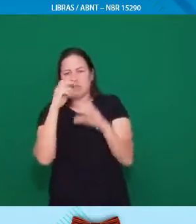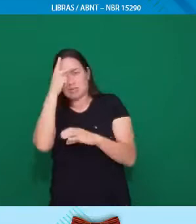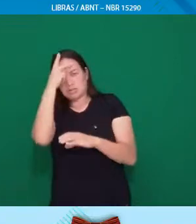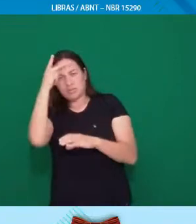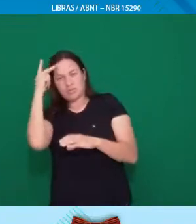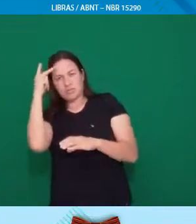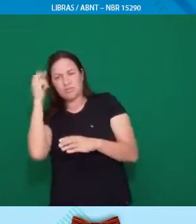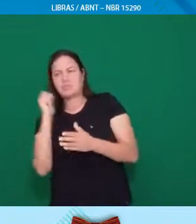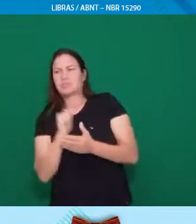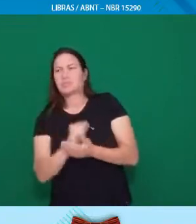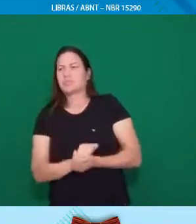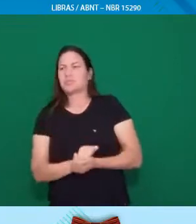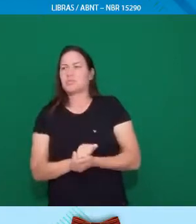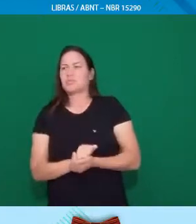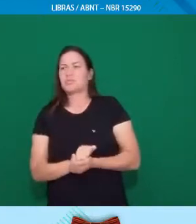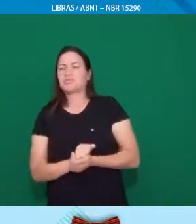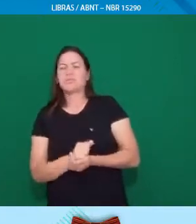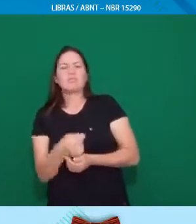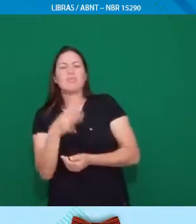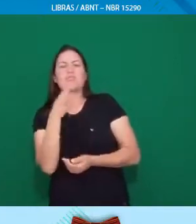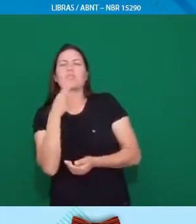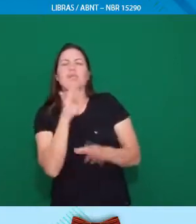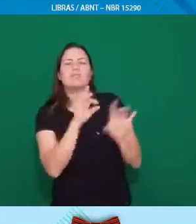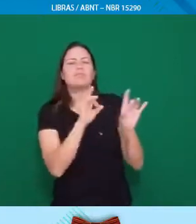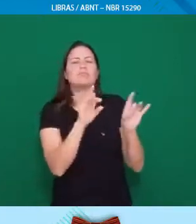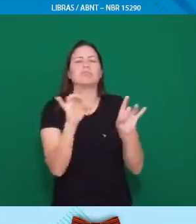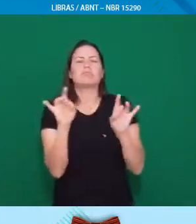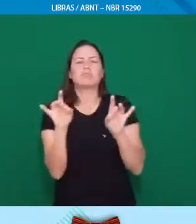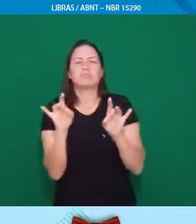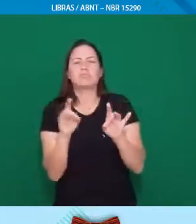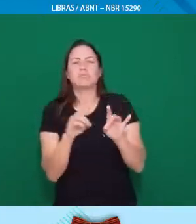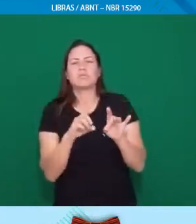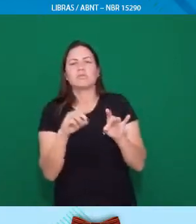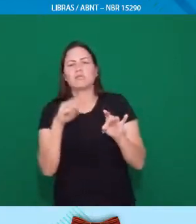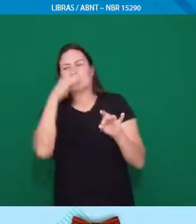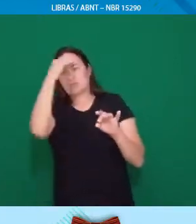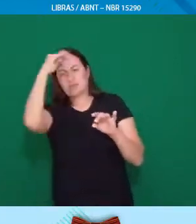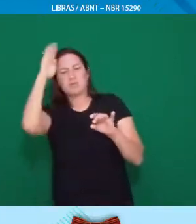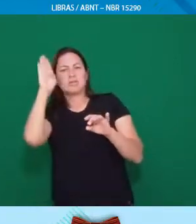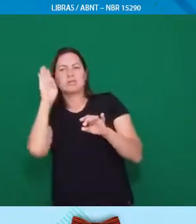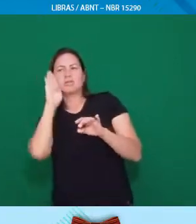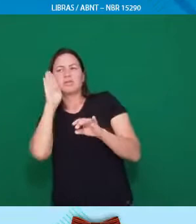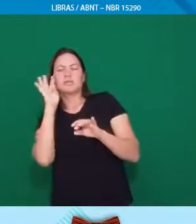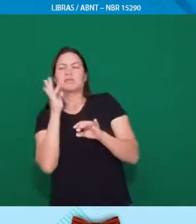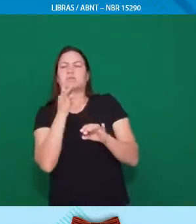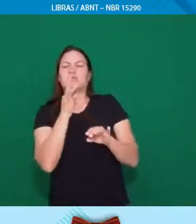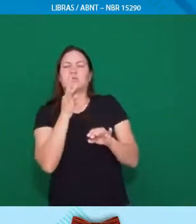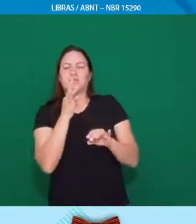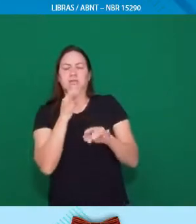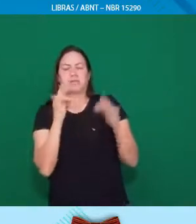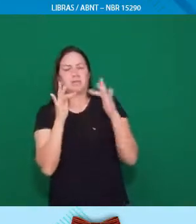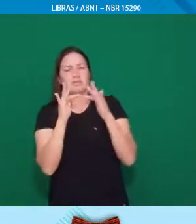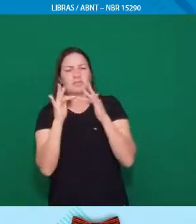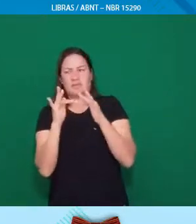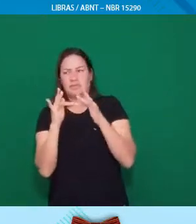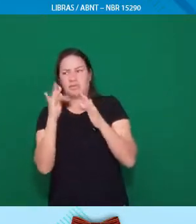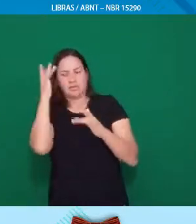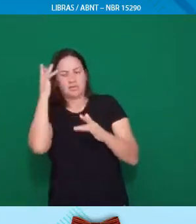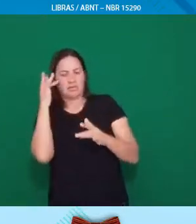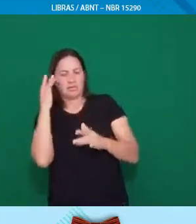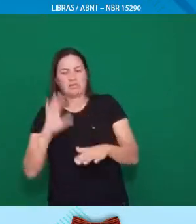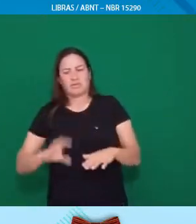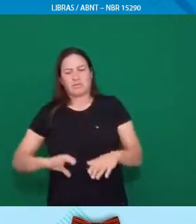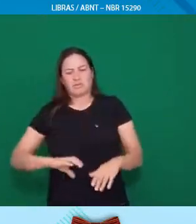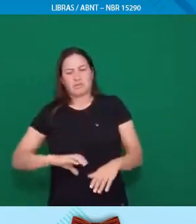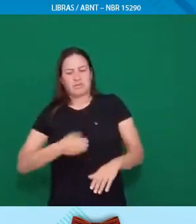transformando numa pessoa é de um conhecimento excepcional o título viajou com ele agora e a